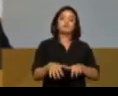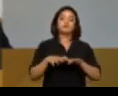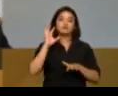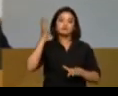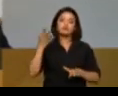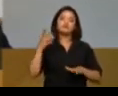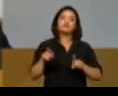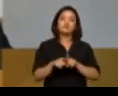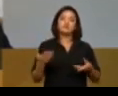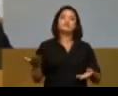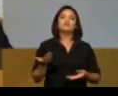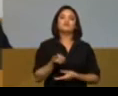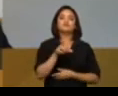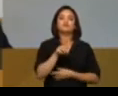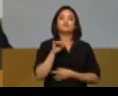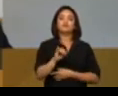nos autos da ADI